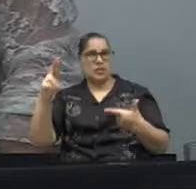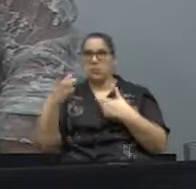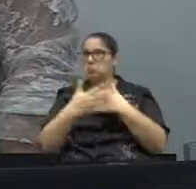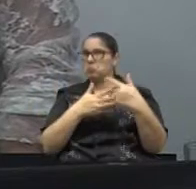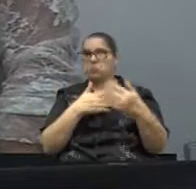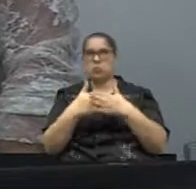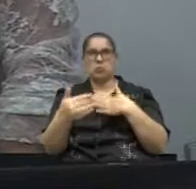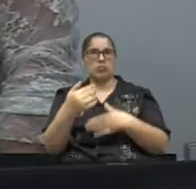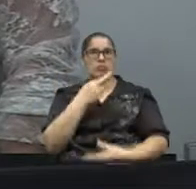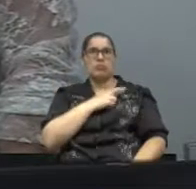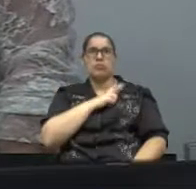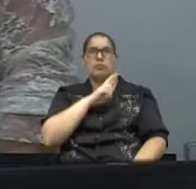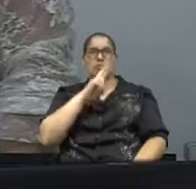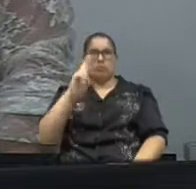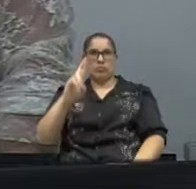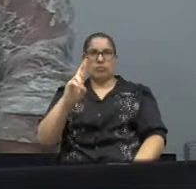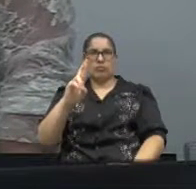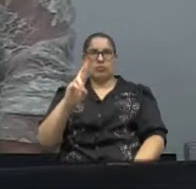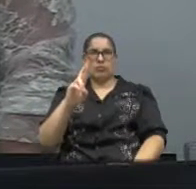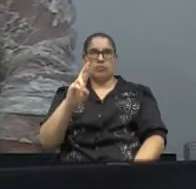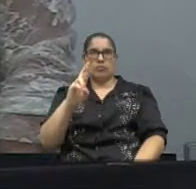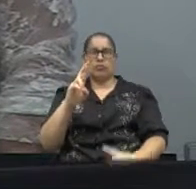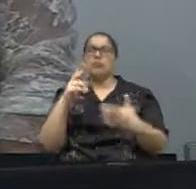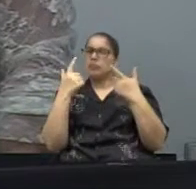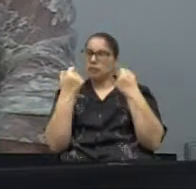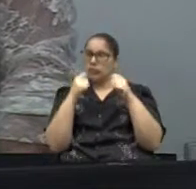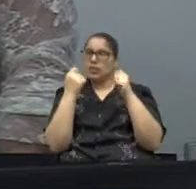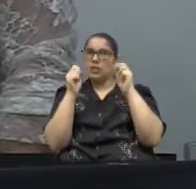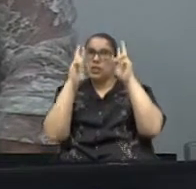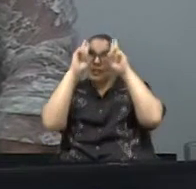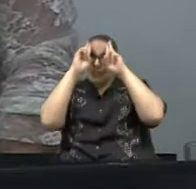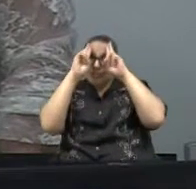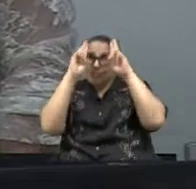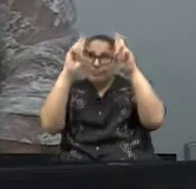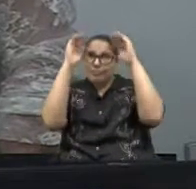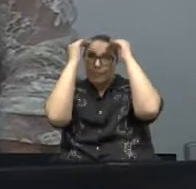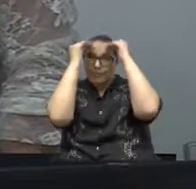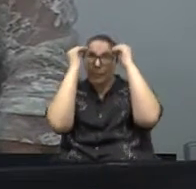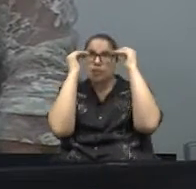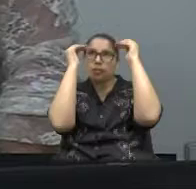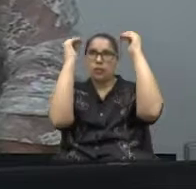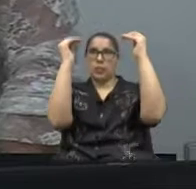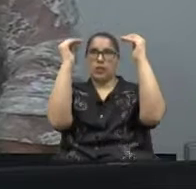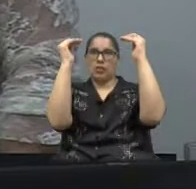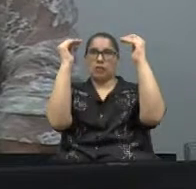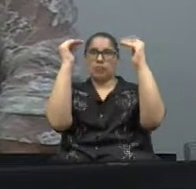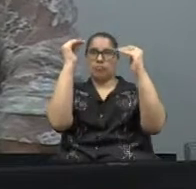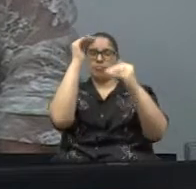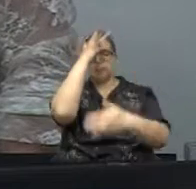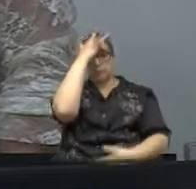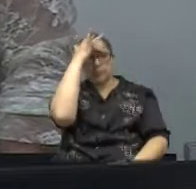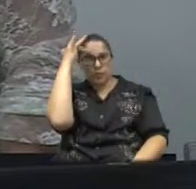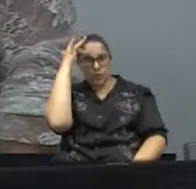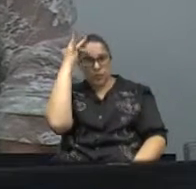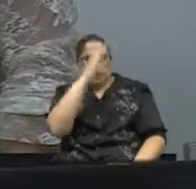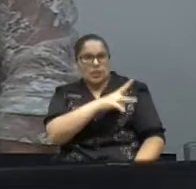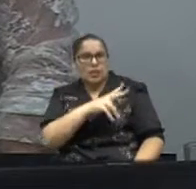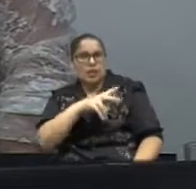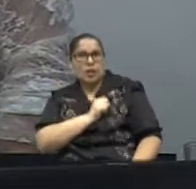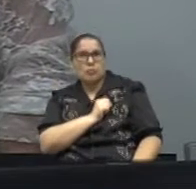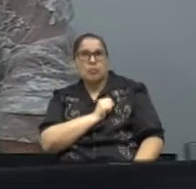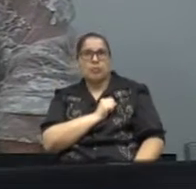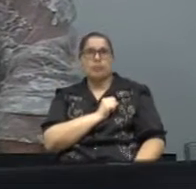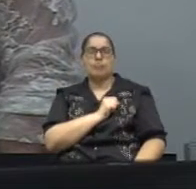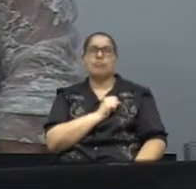outra. É uma crença e nós precisamos respeitar. A primeira coisa é ter respeito ao próximo, como você mesmo disse, e amar ao próximo. E